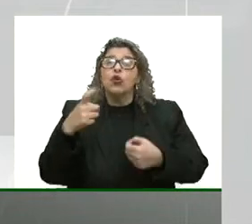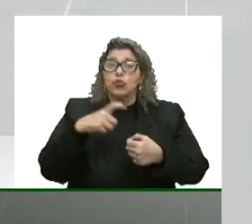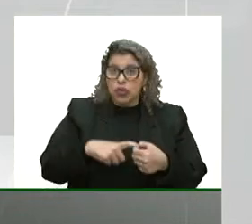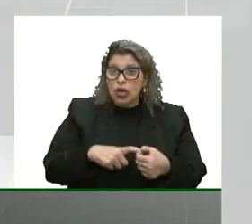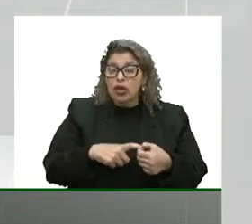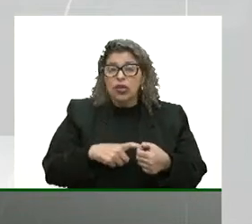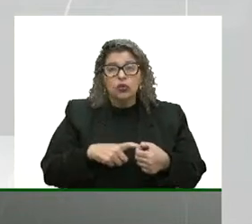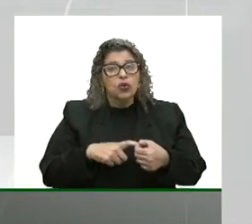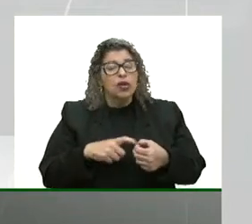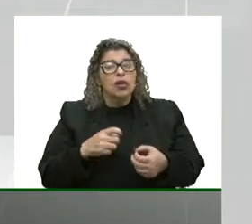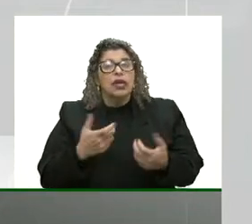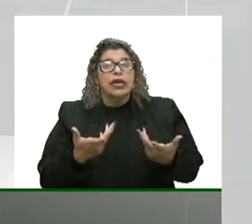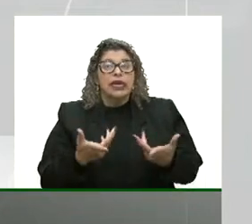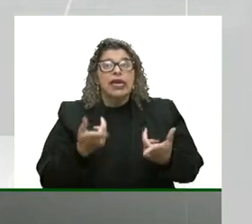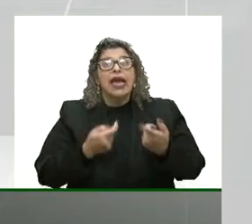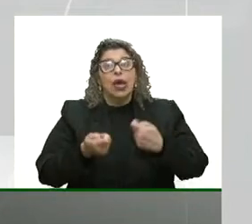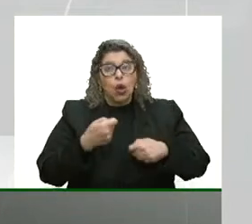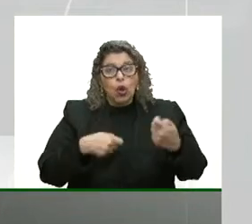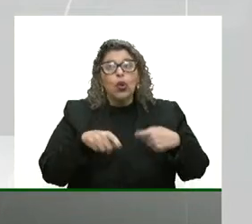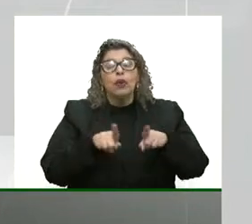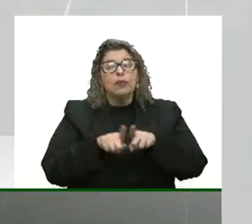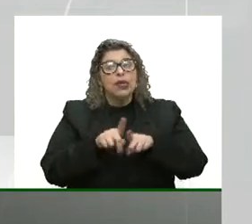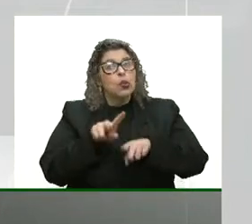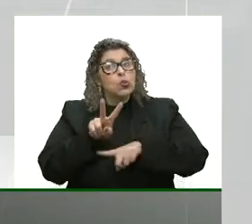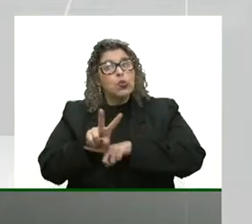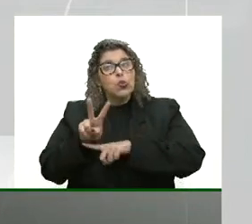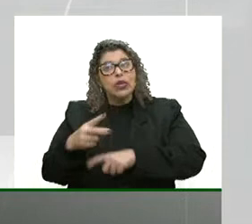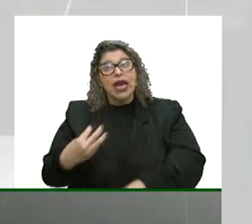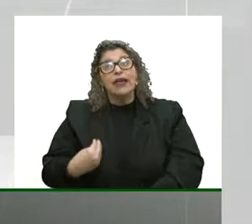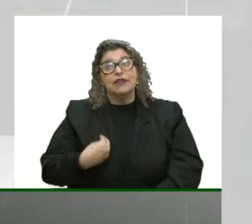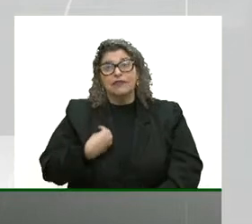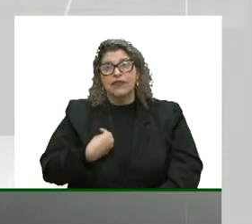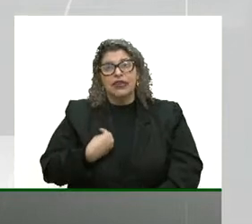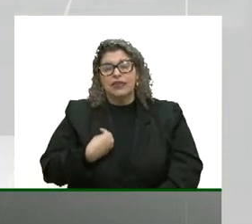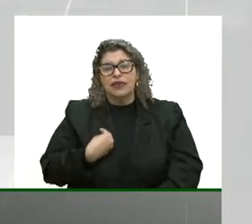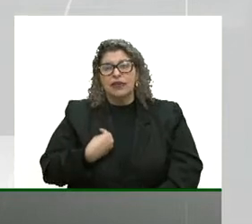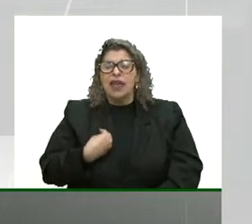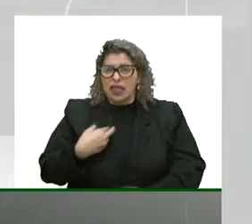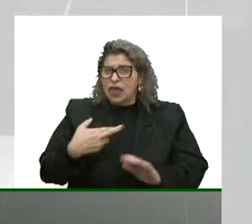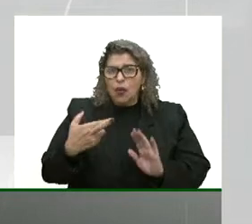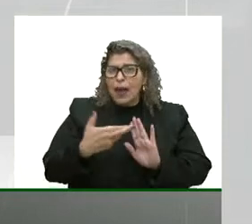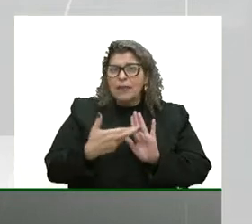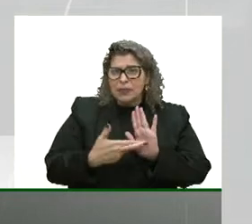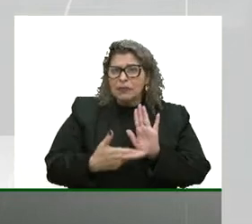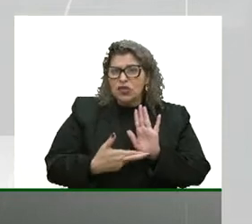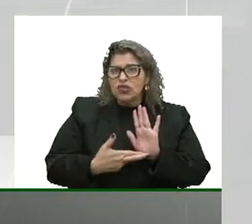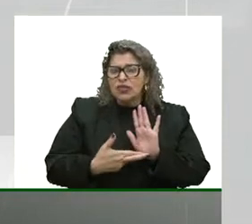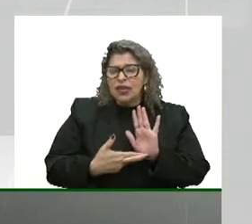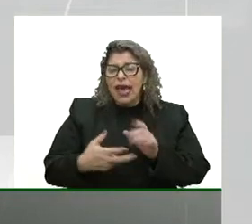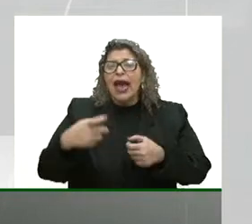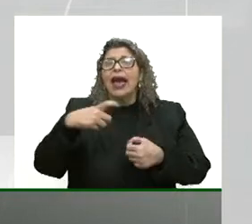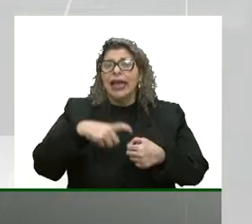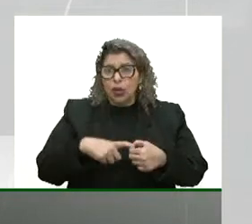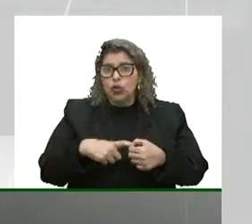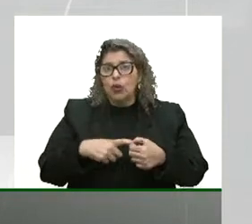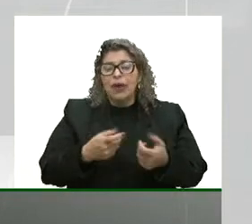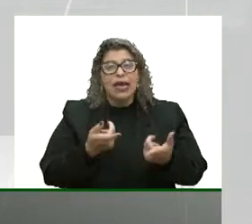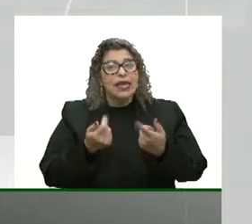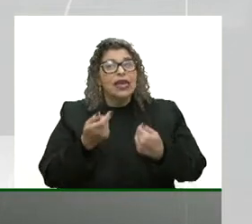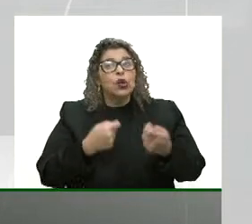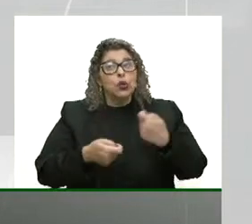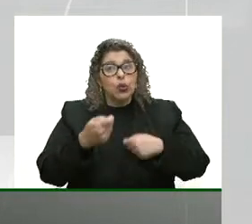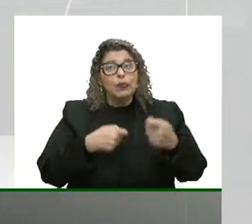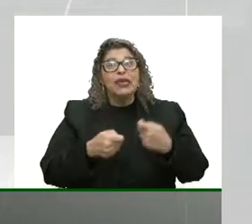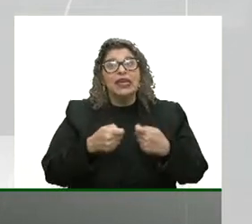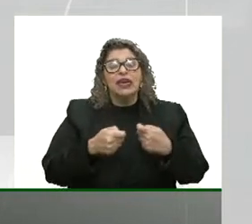retomada econômica e a proteção da vida. Não é a mesma medida. A retomada econômica, a economia tem